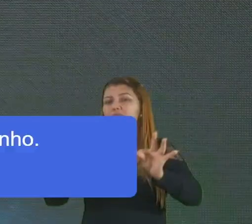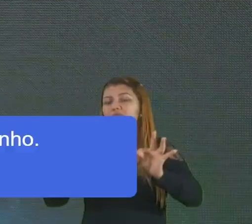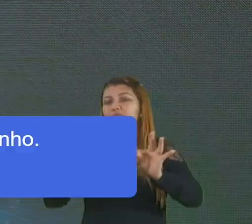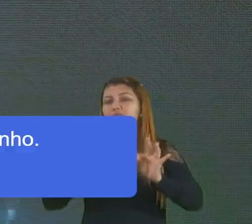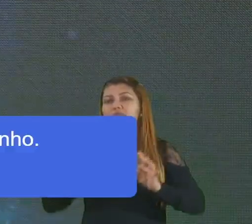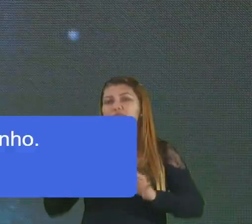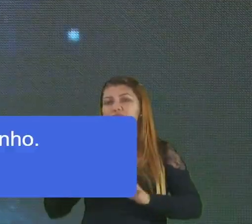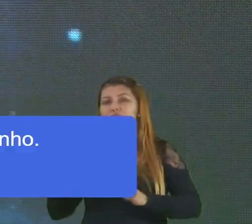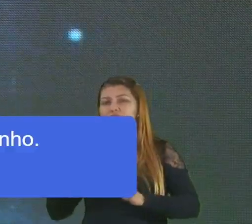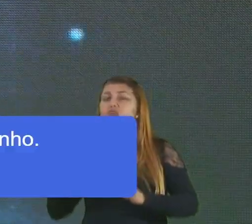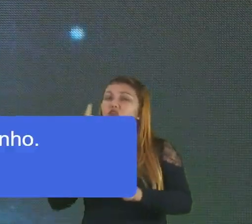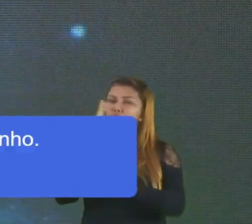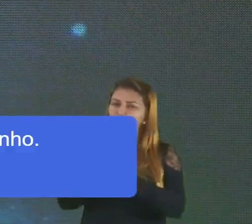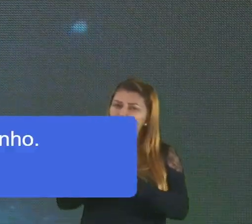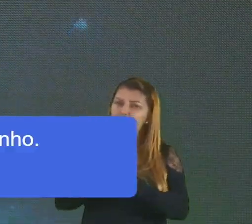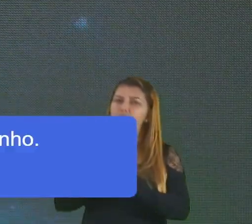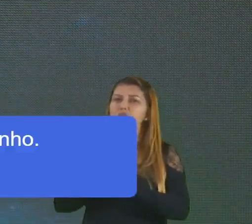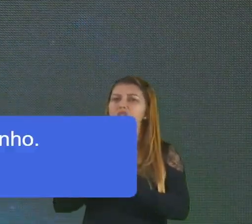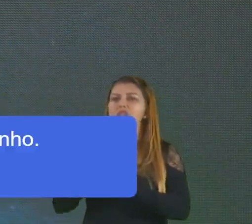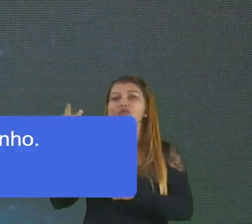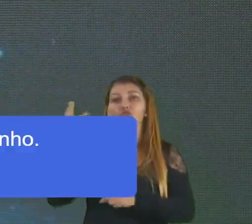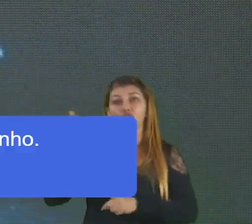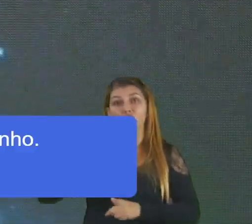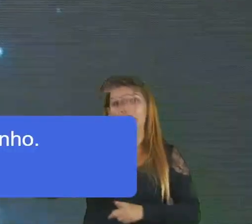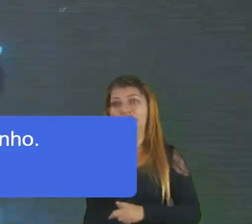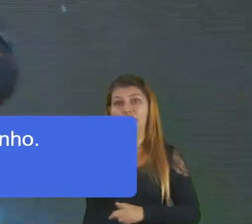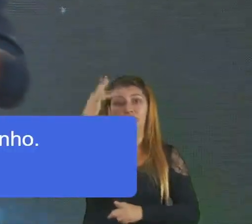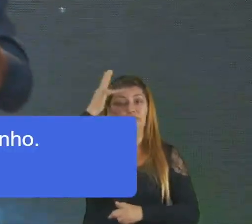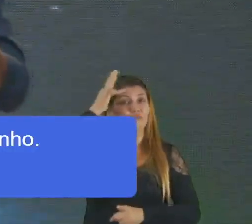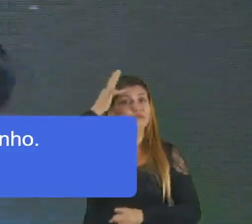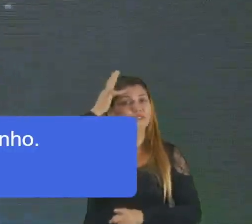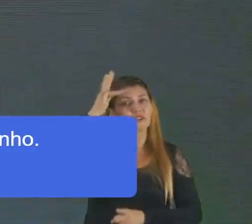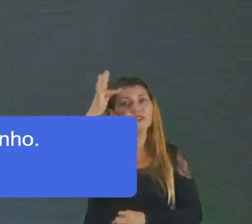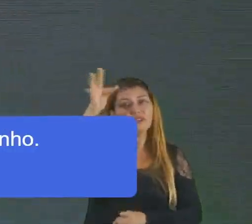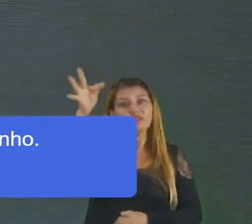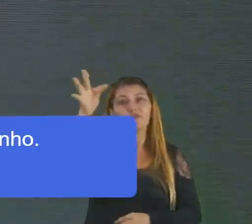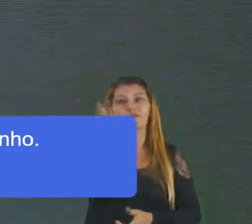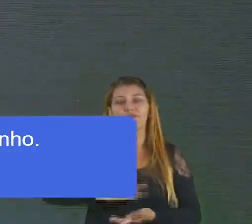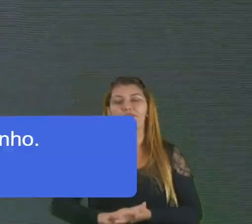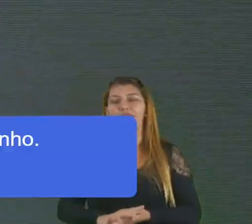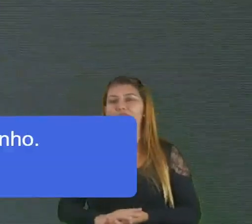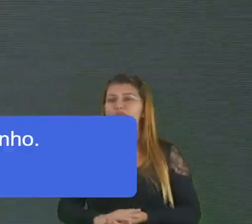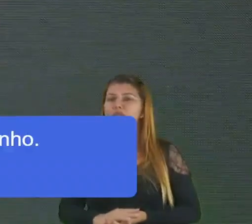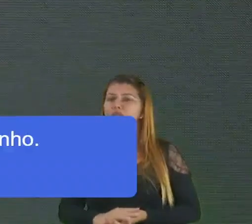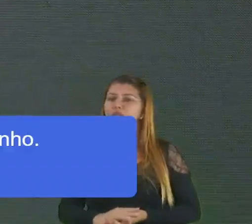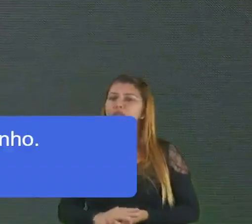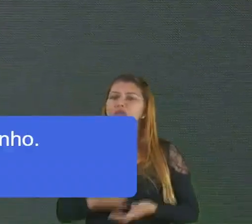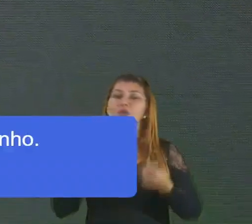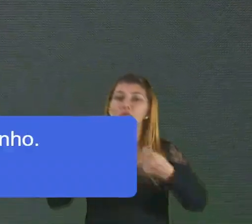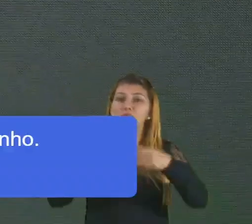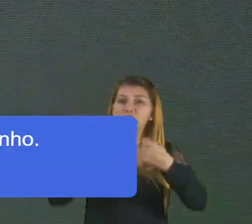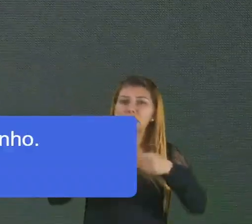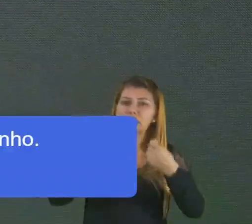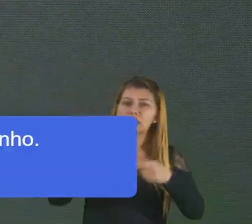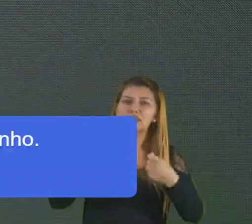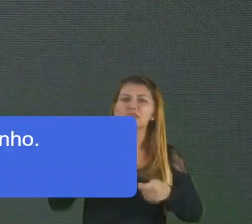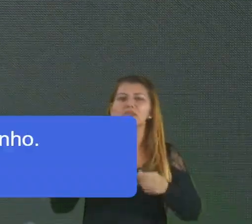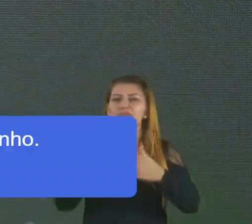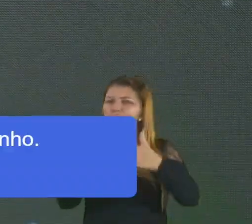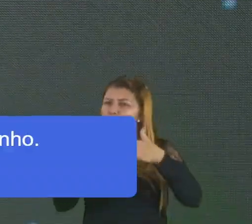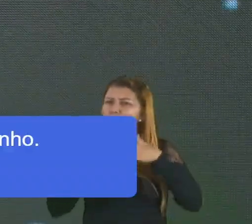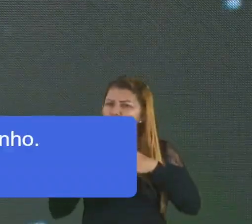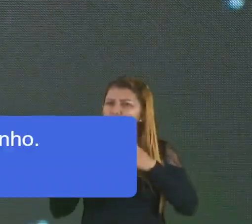Seja encontrado fiel, não leve a sua vida na corda bamba. Por